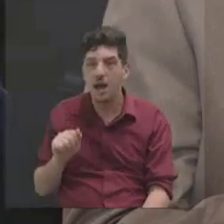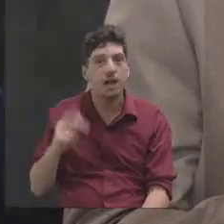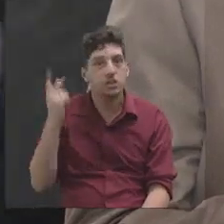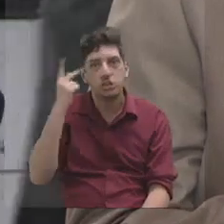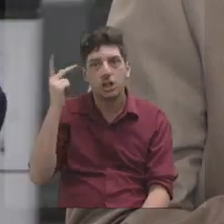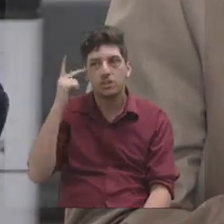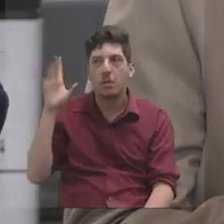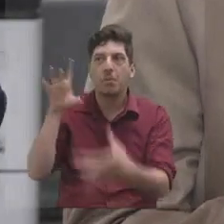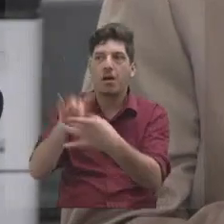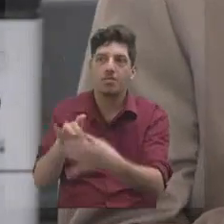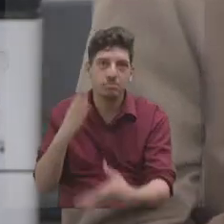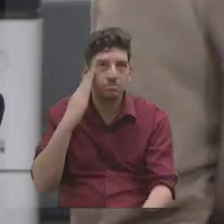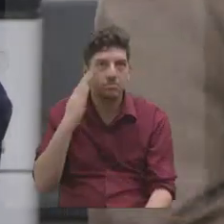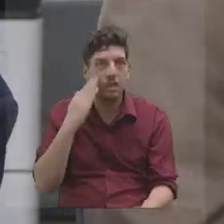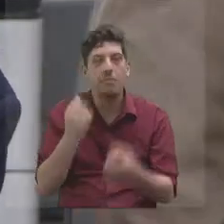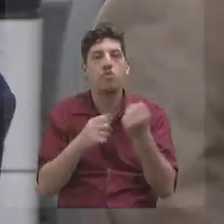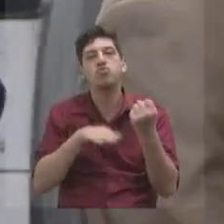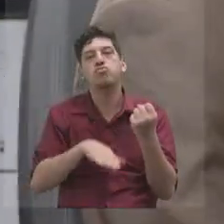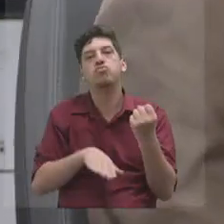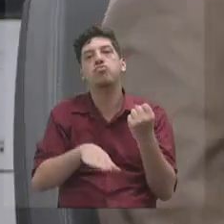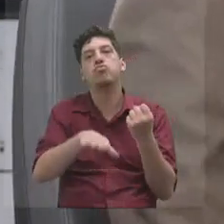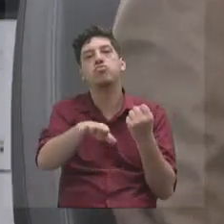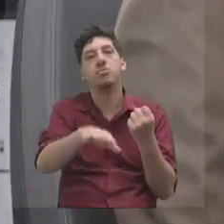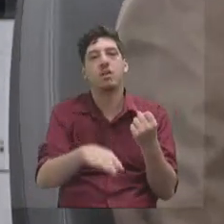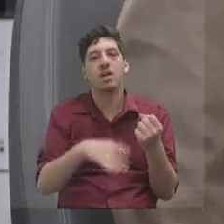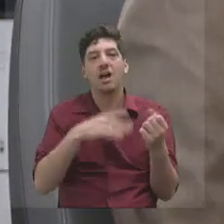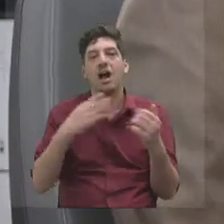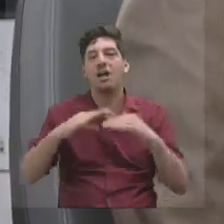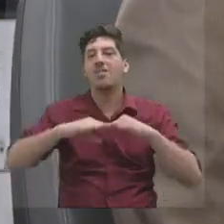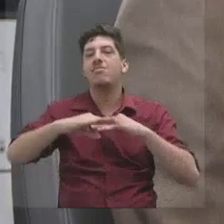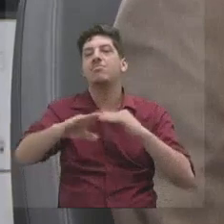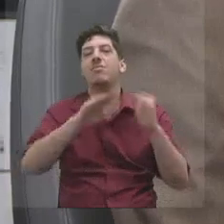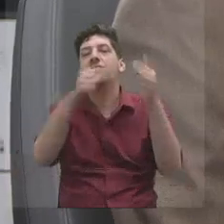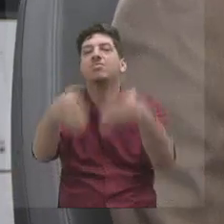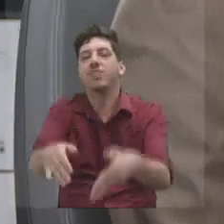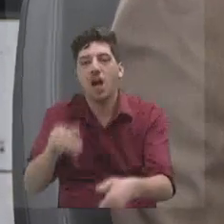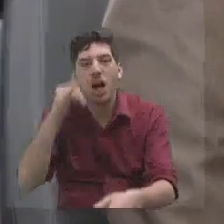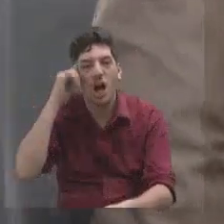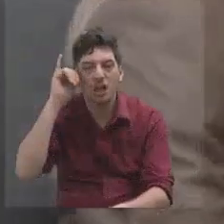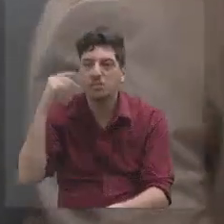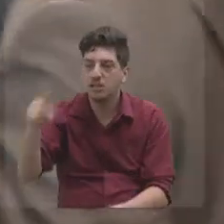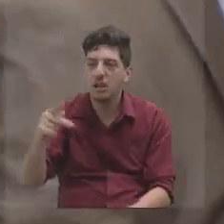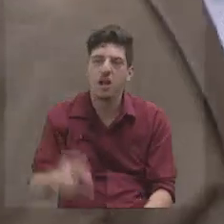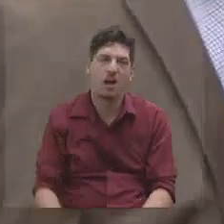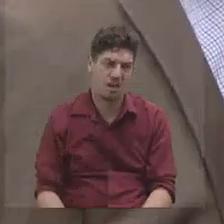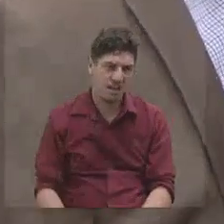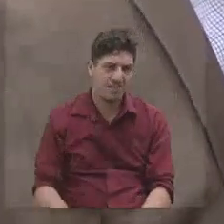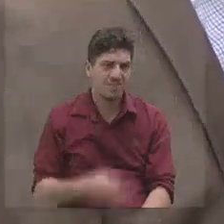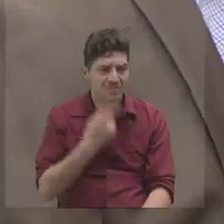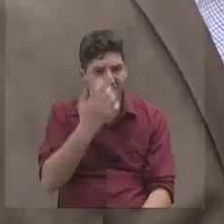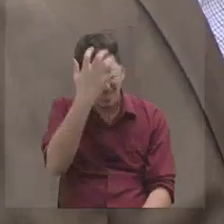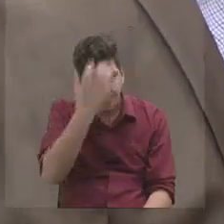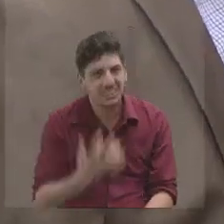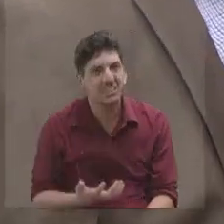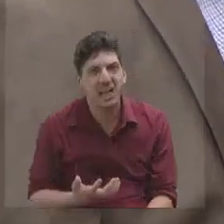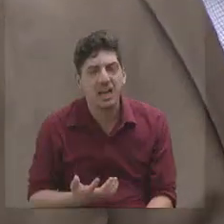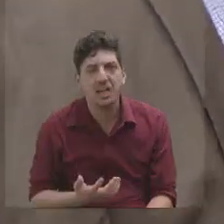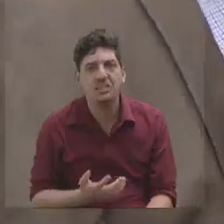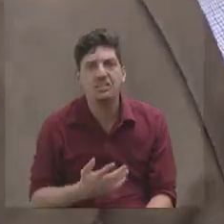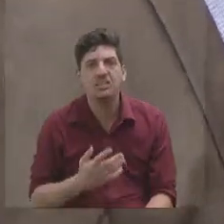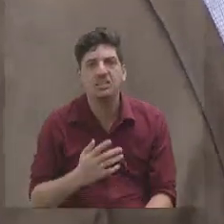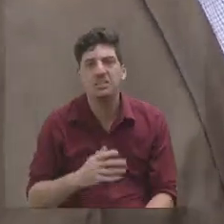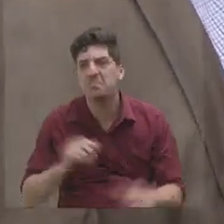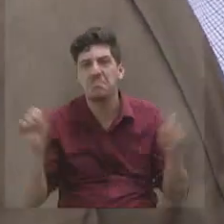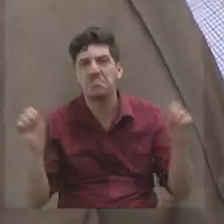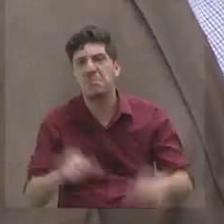Rifaina Rancho que é isso uma piada de mau gosto Essa é a verdade de mau gosto as